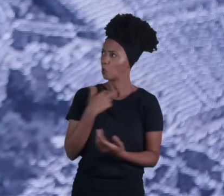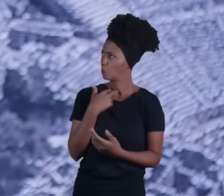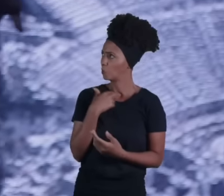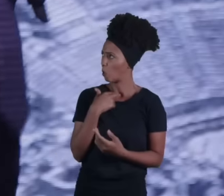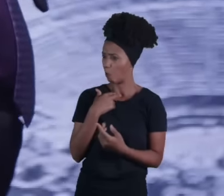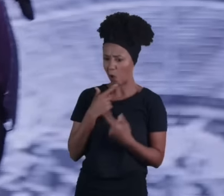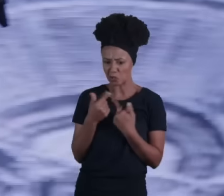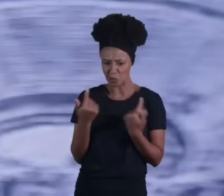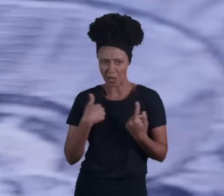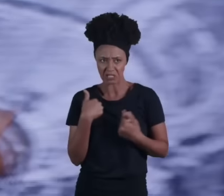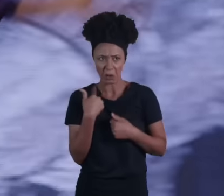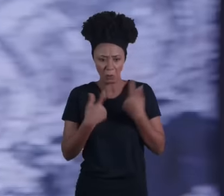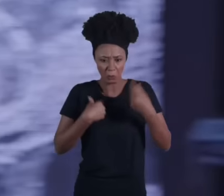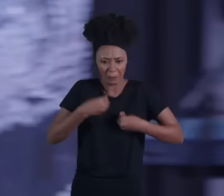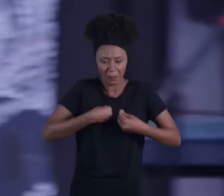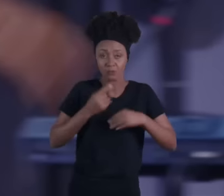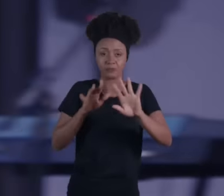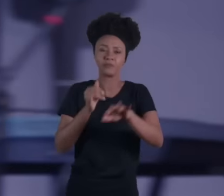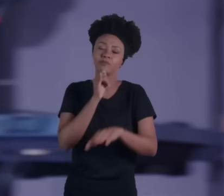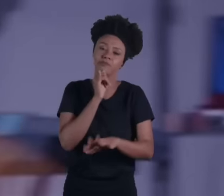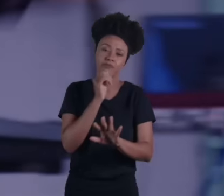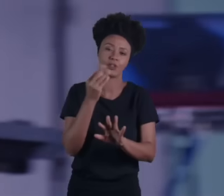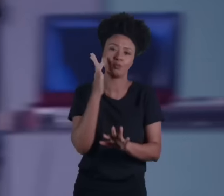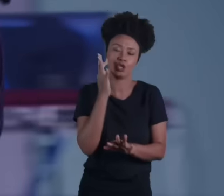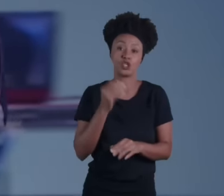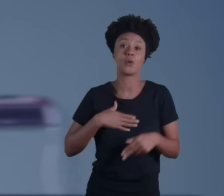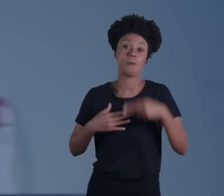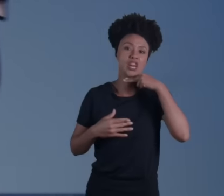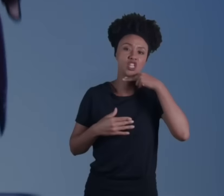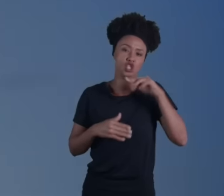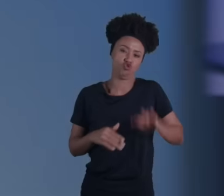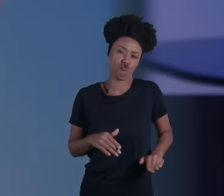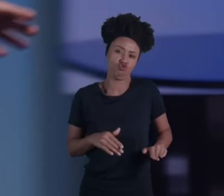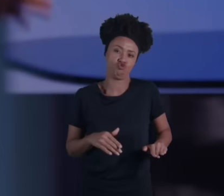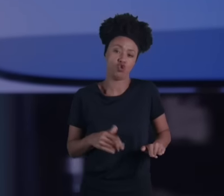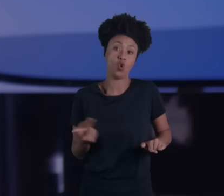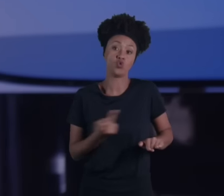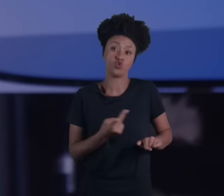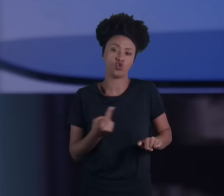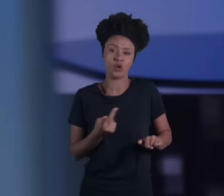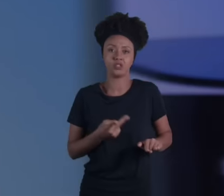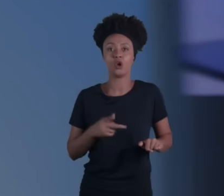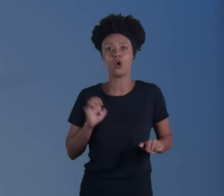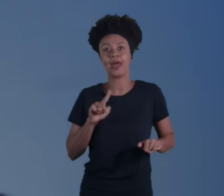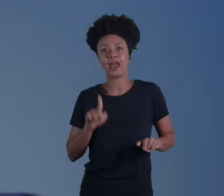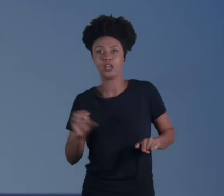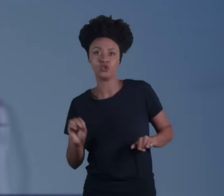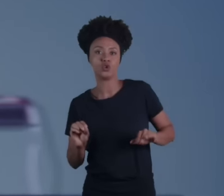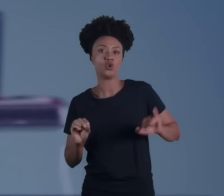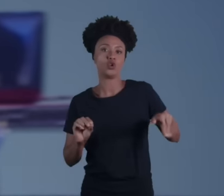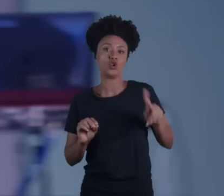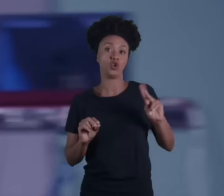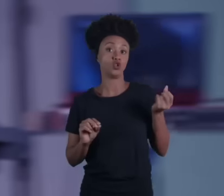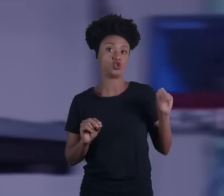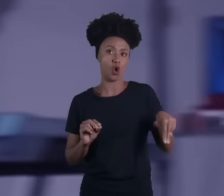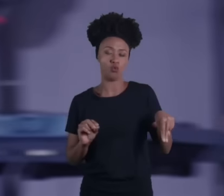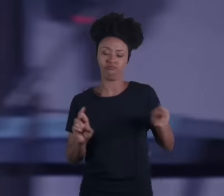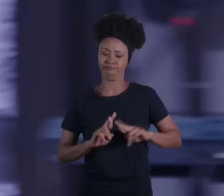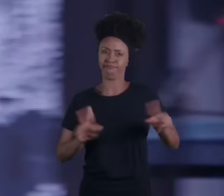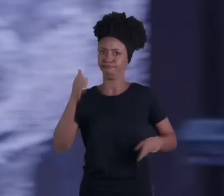as coisas. Eu acho bonitinho porque o meu netinho pequenininho, ele fala tudo, né? O Enzo e o John são completamente diferentes. O